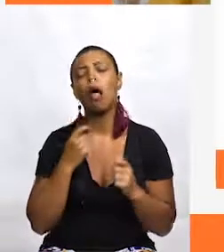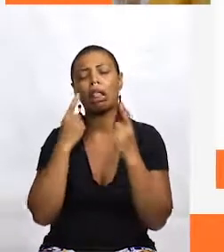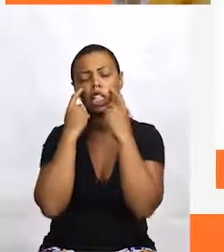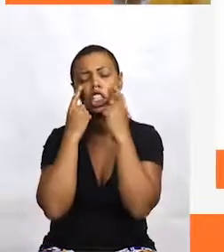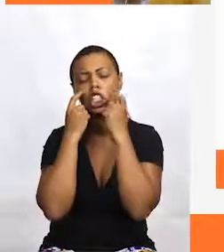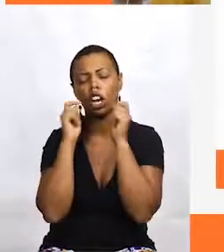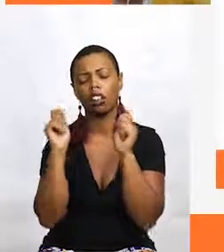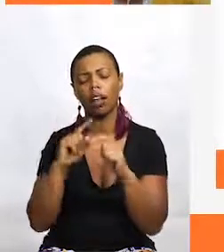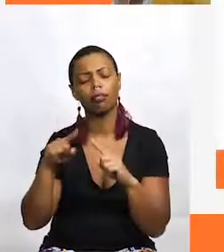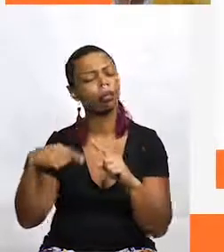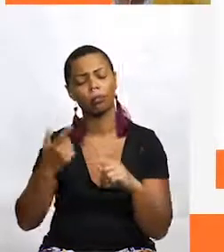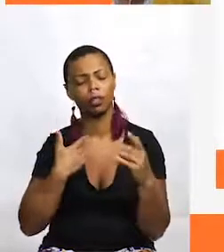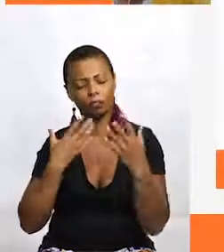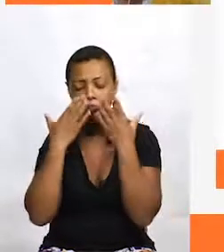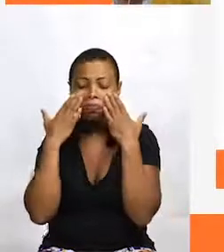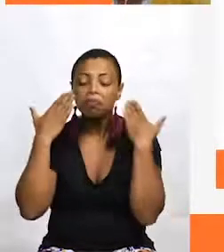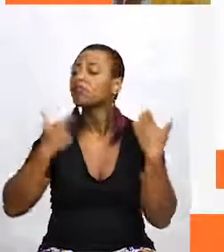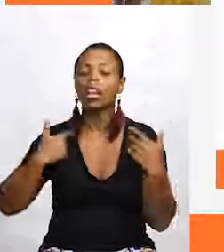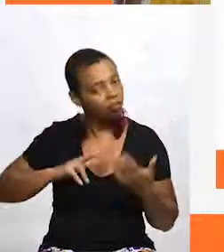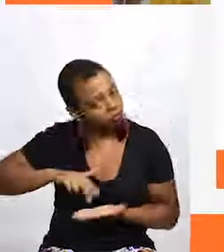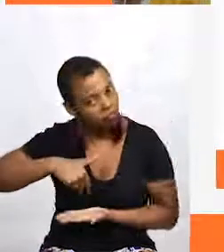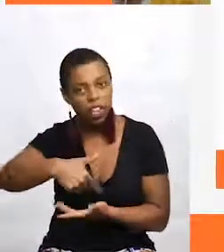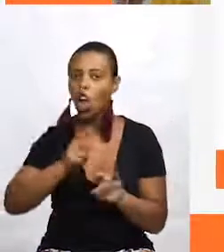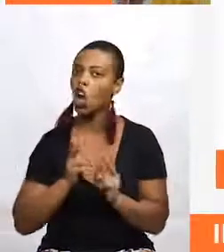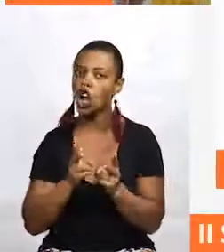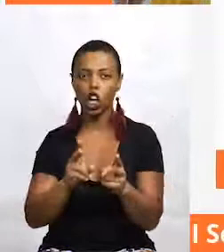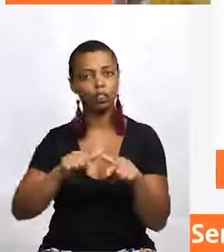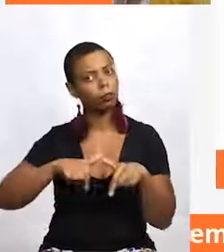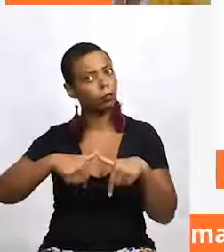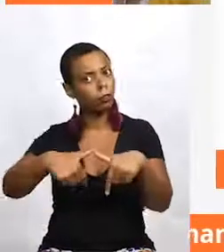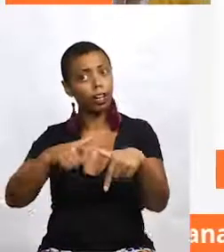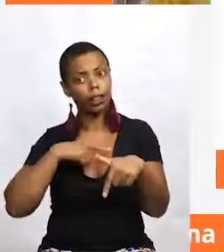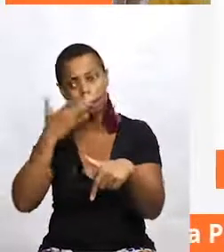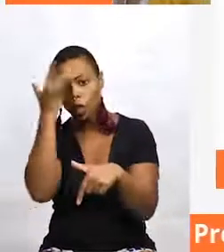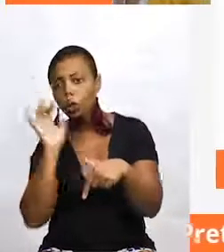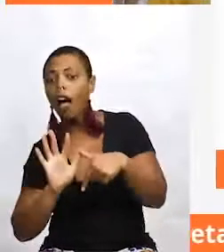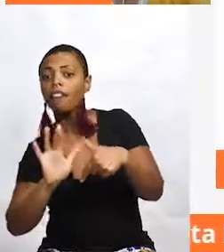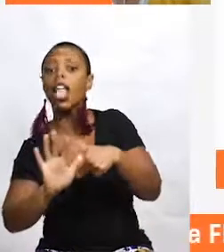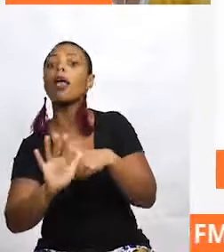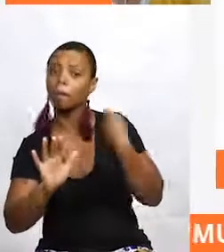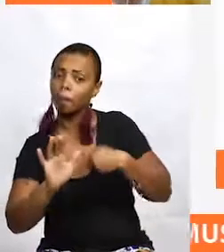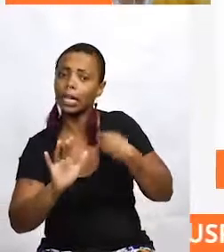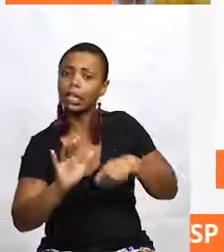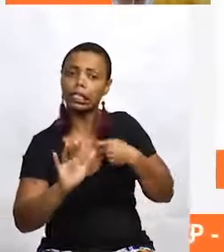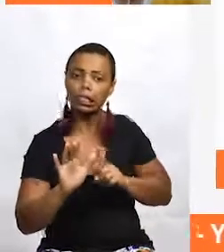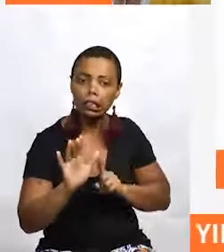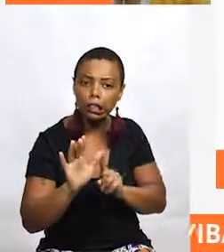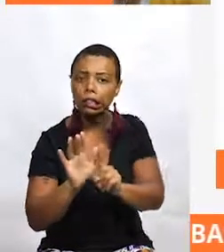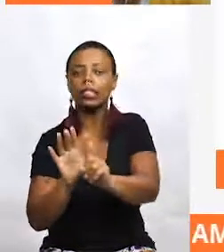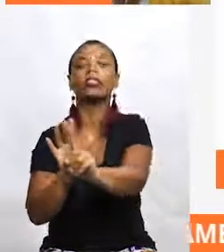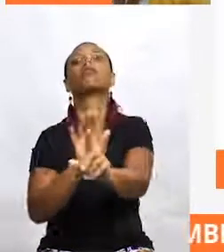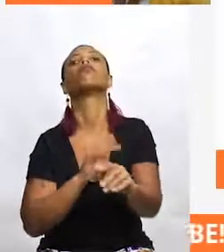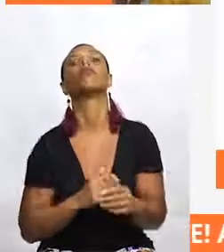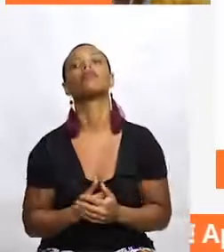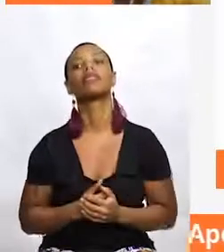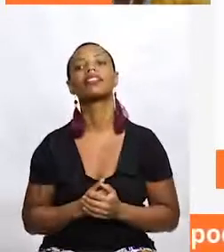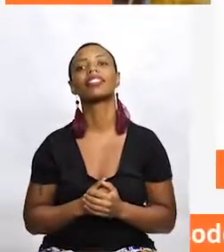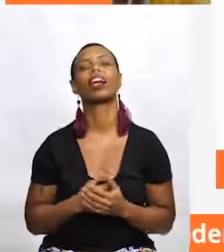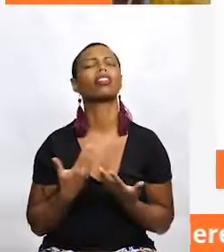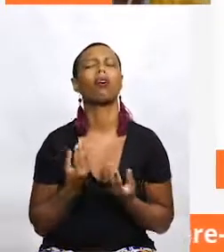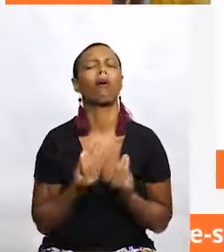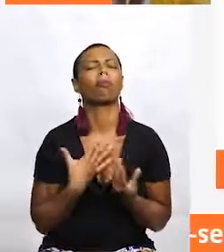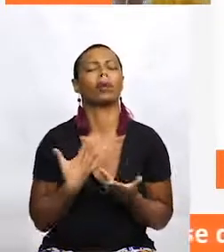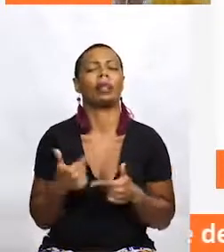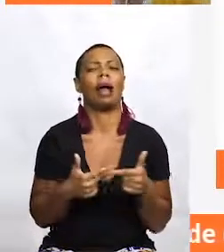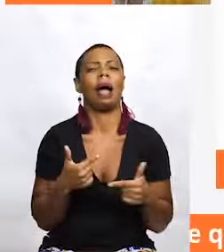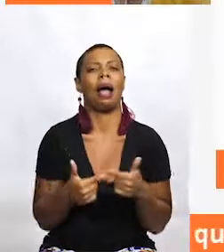a poeira e bola para frente, que tem um monte de gente na frente e você precisa correr atrás deles. Bom, o que, que eu faço? O que, que é esse meu trabalho